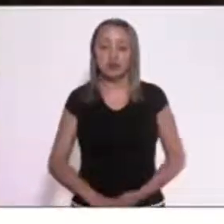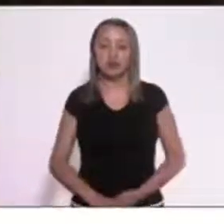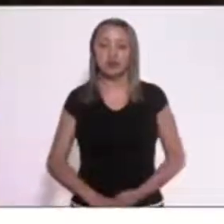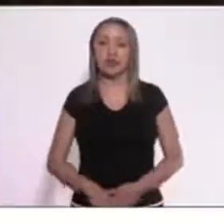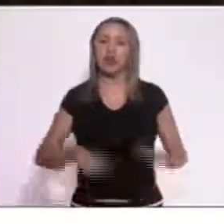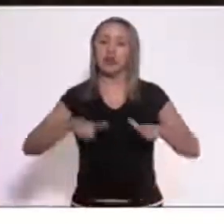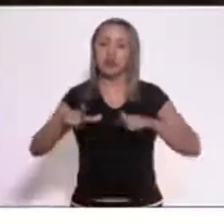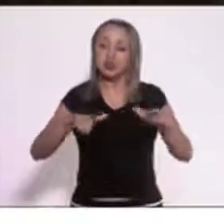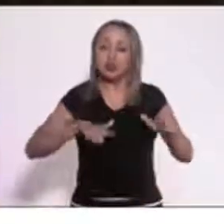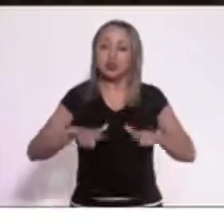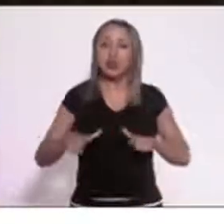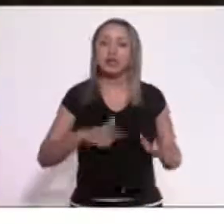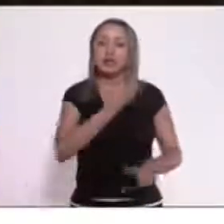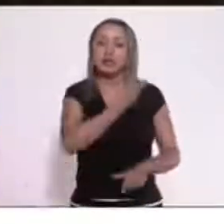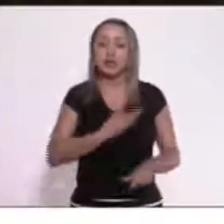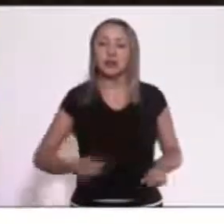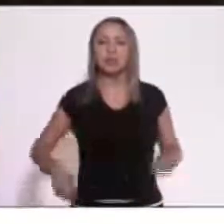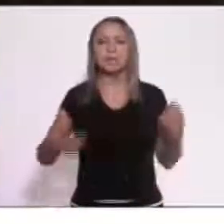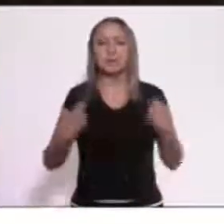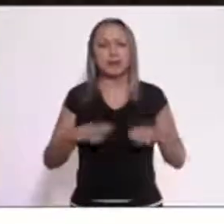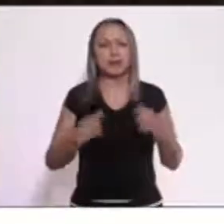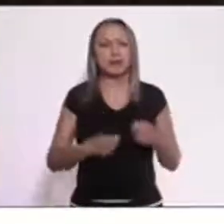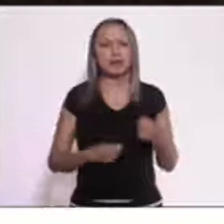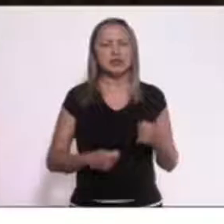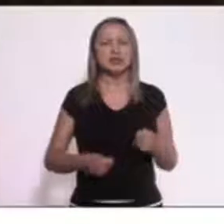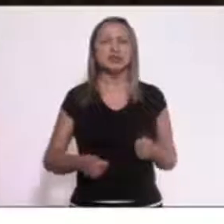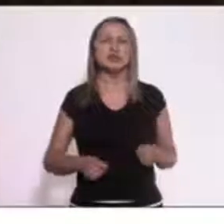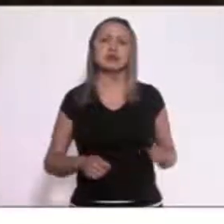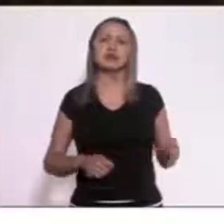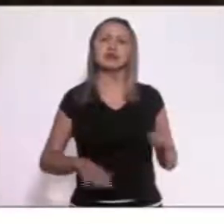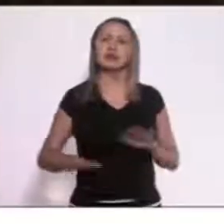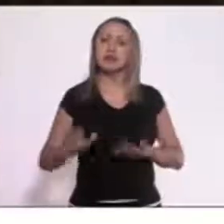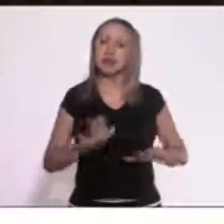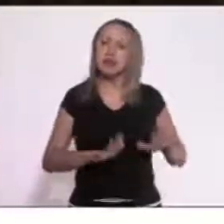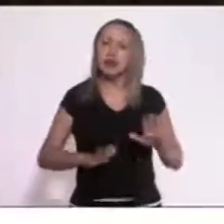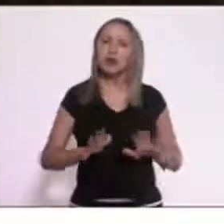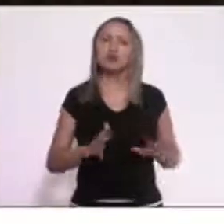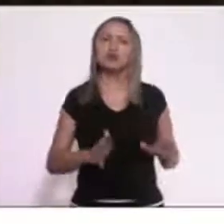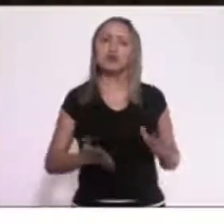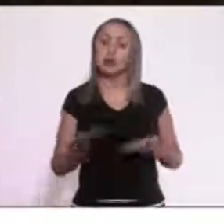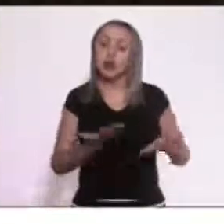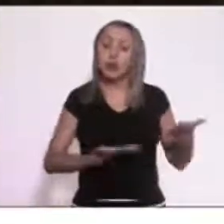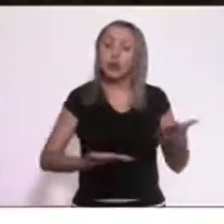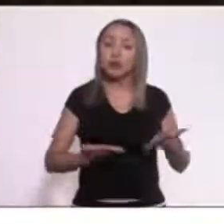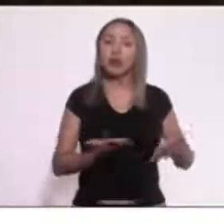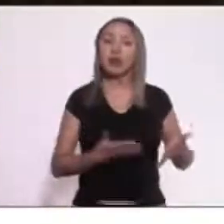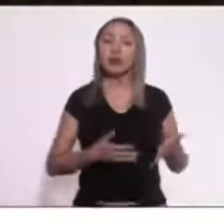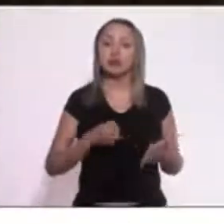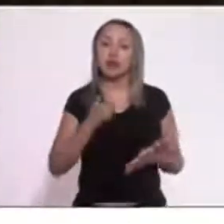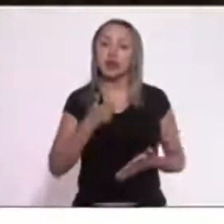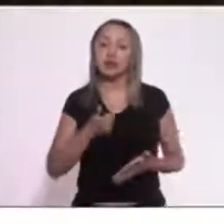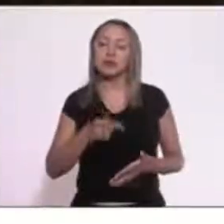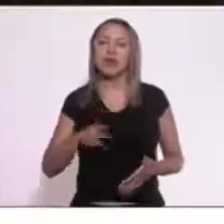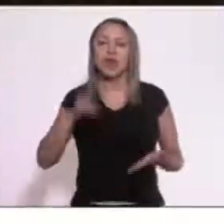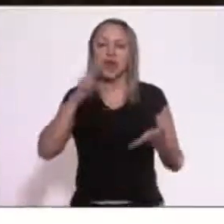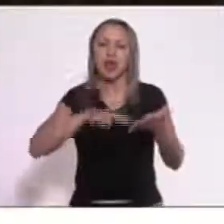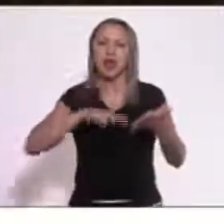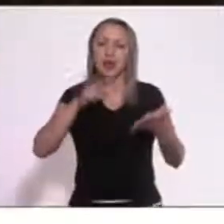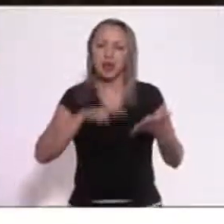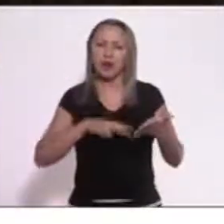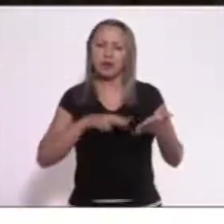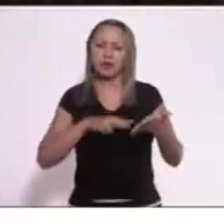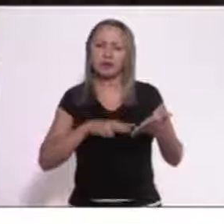público, ele tem que ser muito bem tratado. Aliás, num dia desse eu li um artigo, achei muito interessante, que